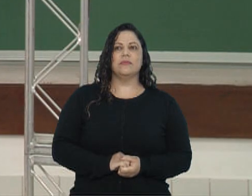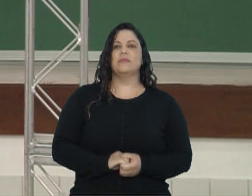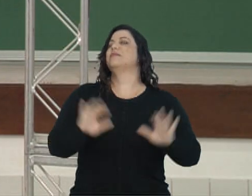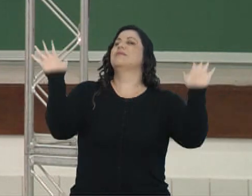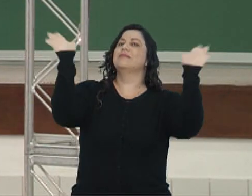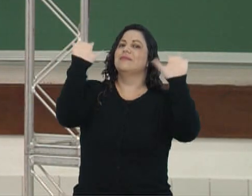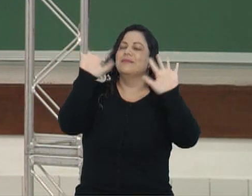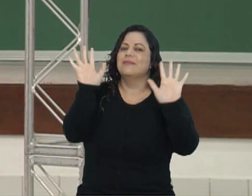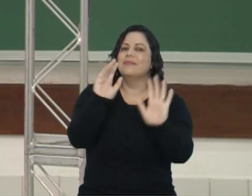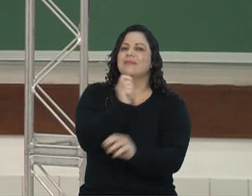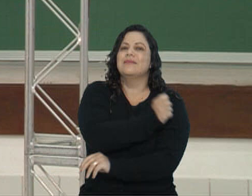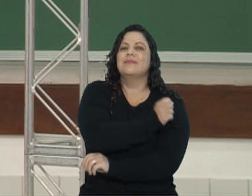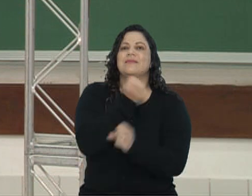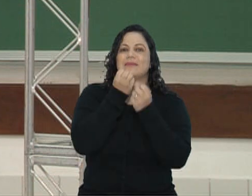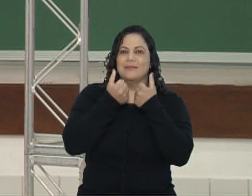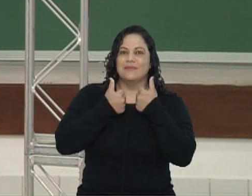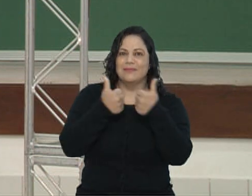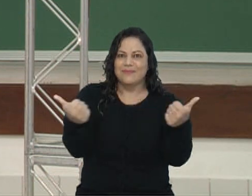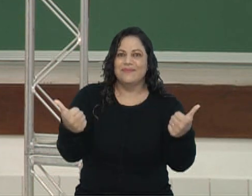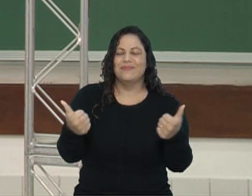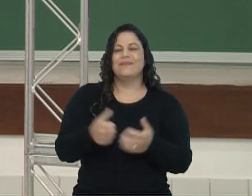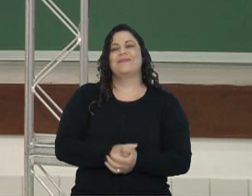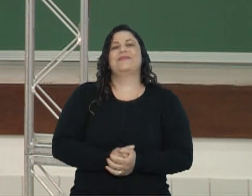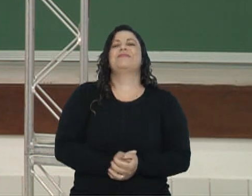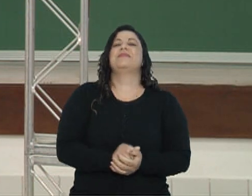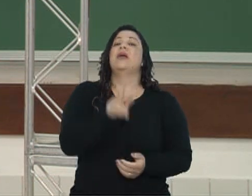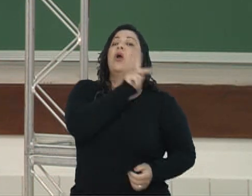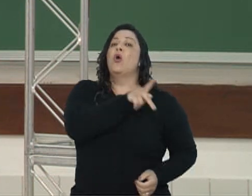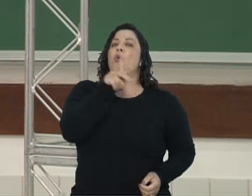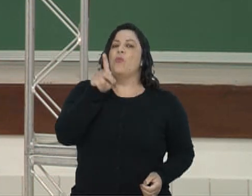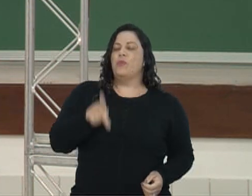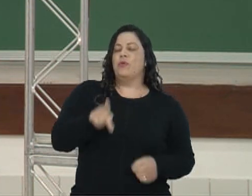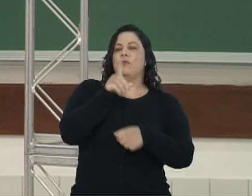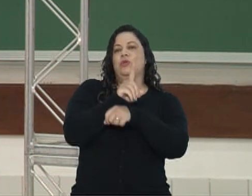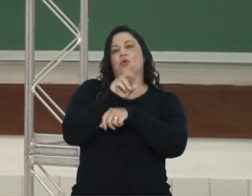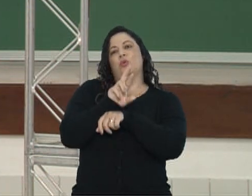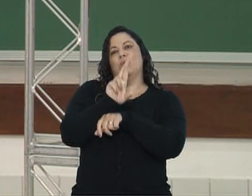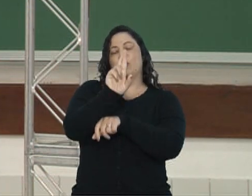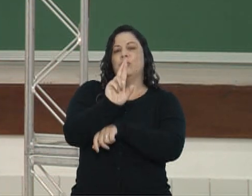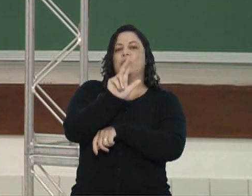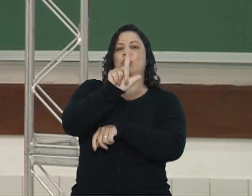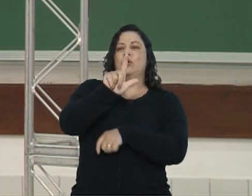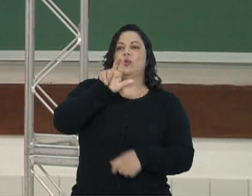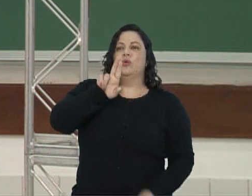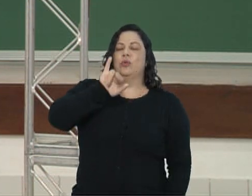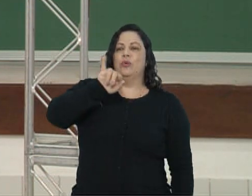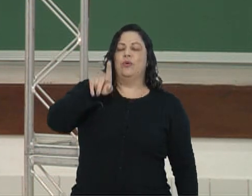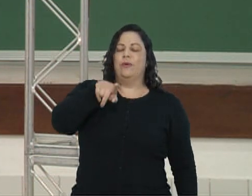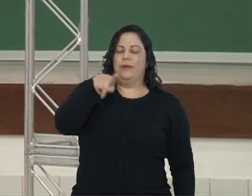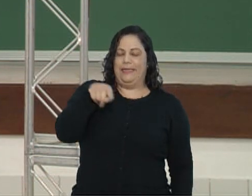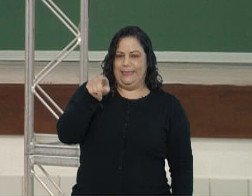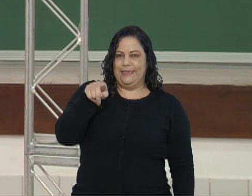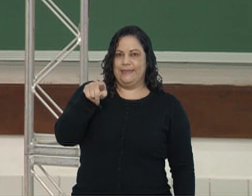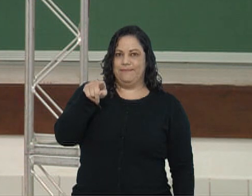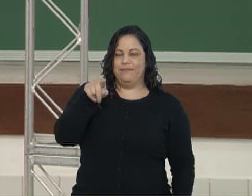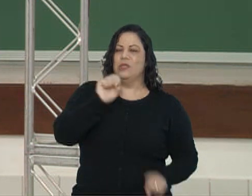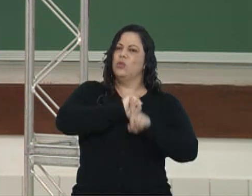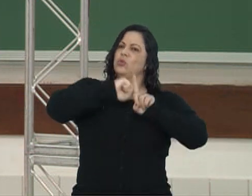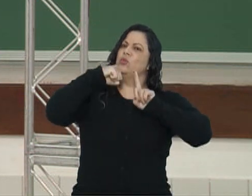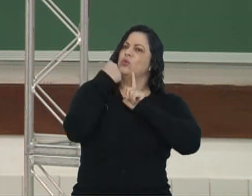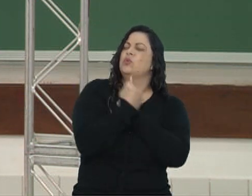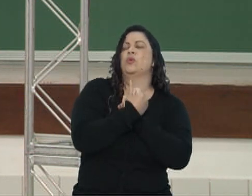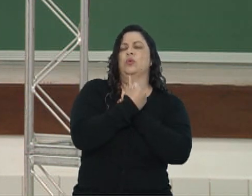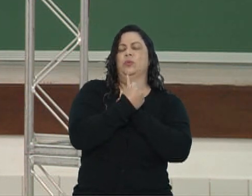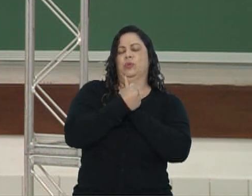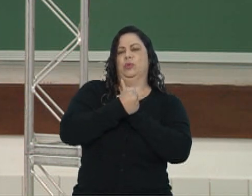Olá, alunos, tudo bem? Quem fala aqui é o professor Dr. Luiz Demétrio, professor de Sociologia do Estado do Paraná. Vamos então